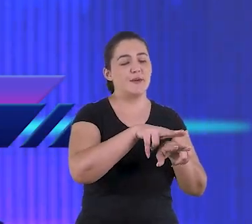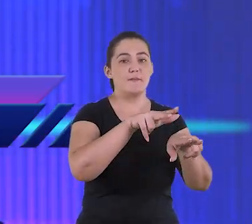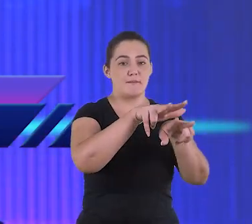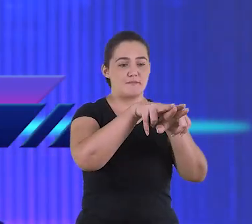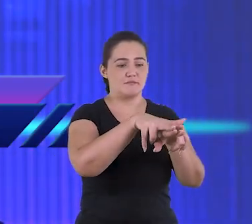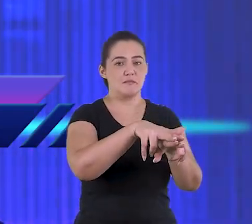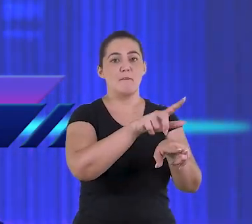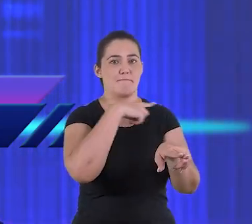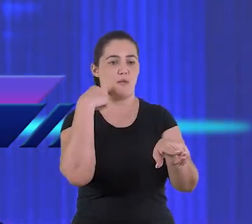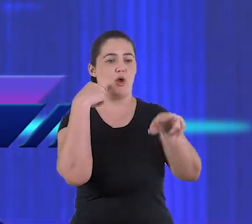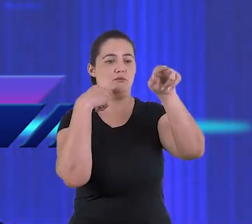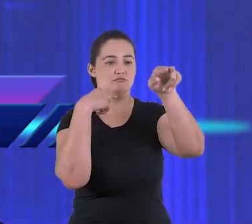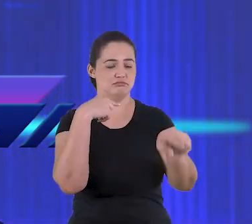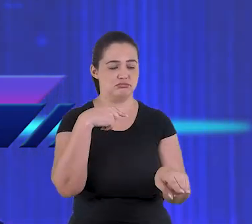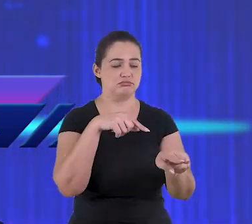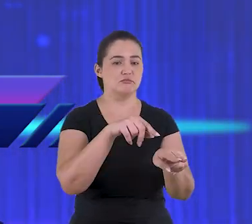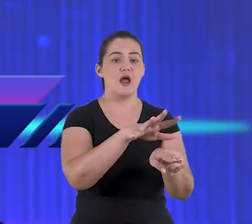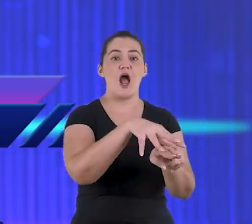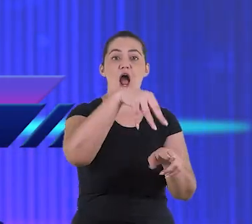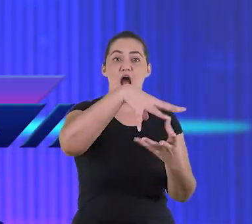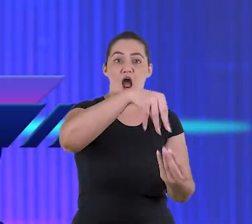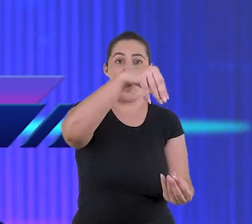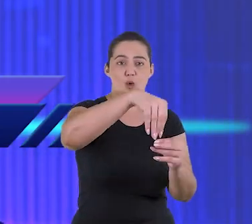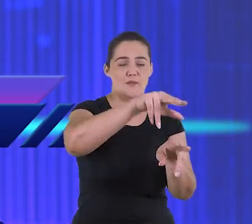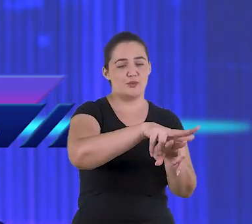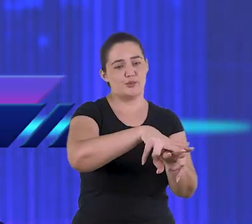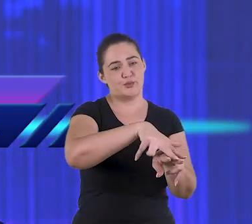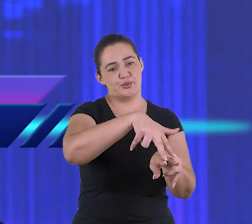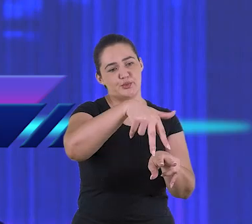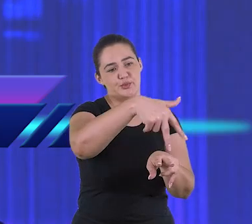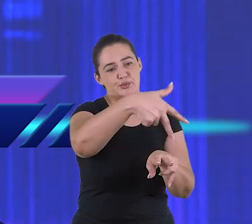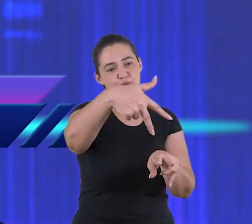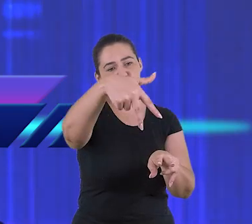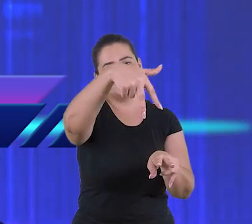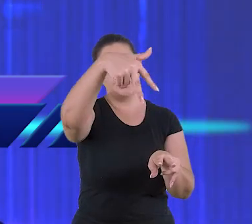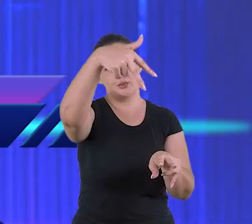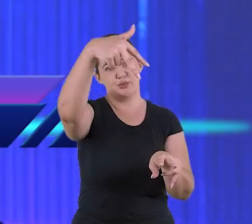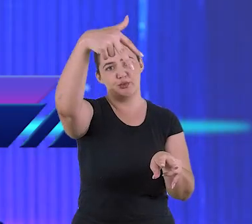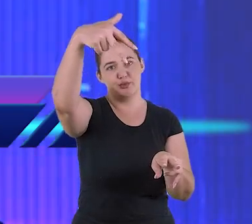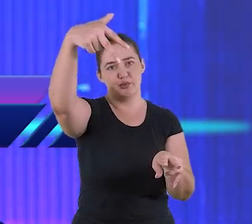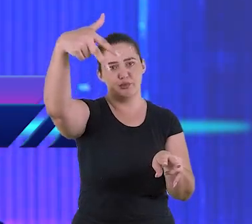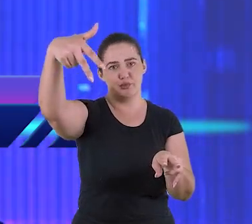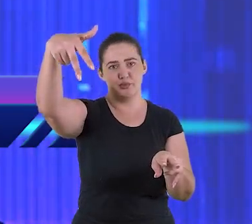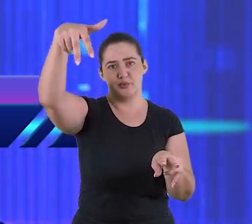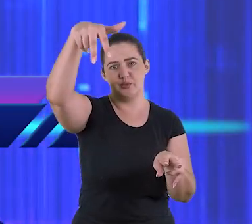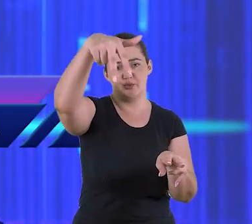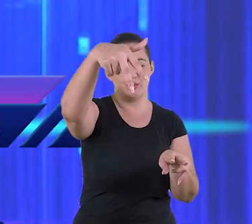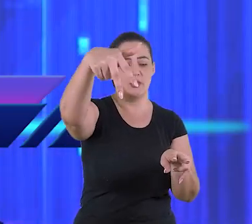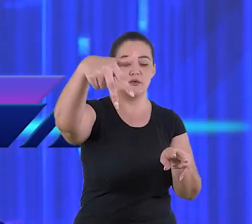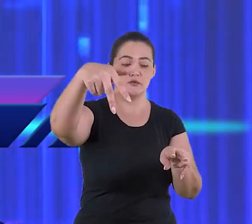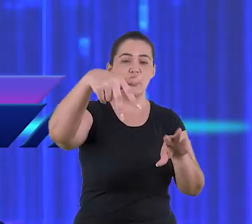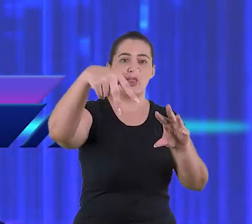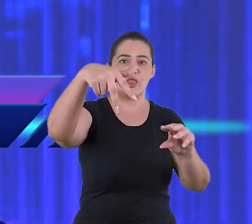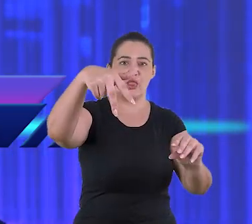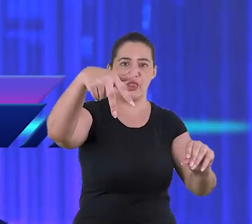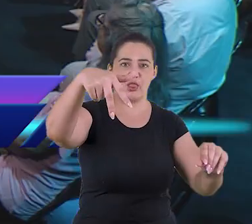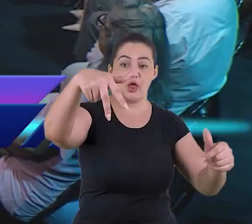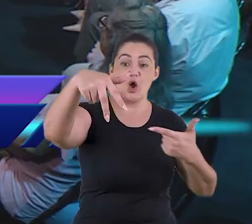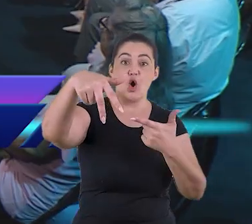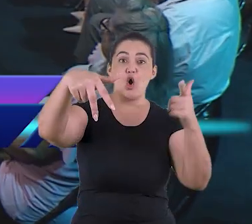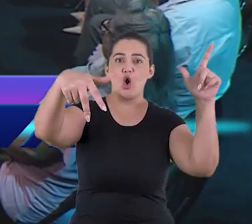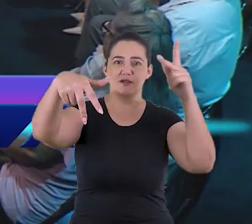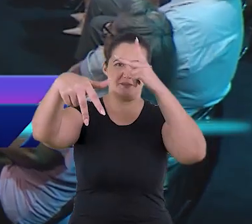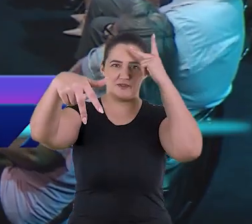ciclo, segundo os egípcios, completaria um espaço de 3.000 anos.